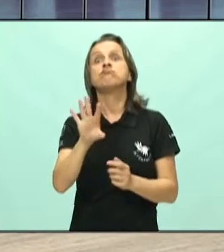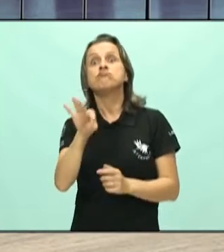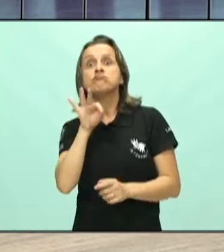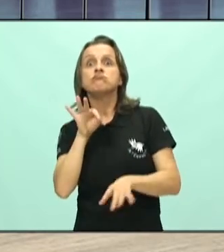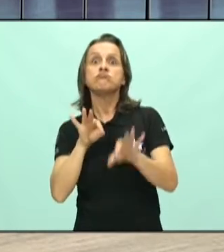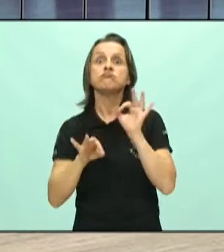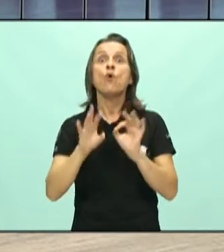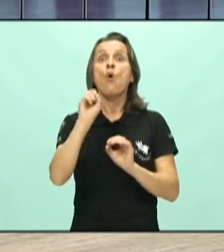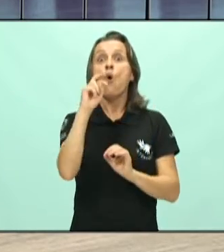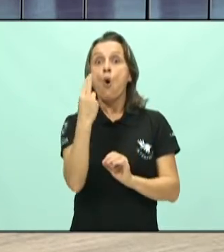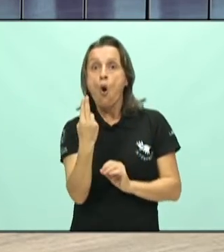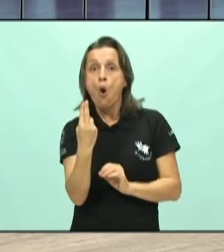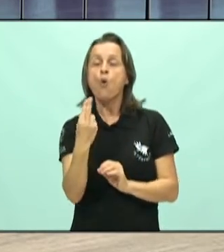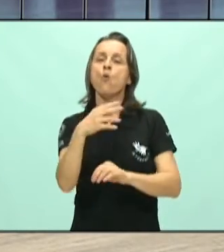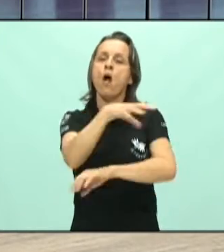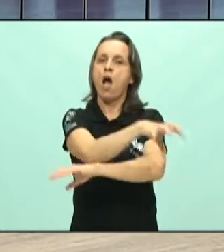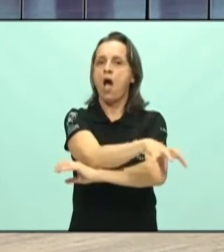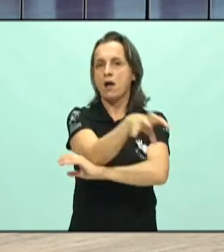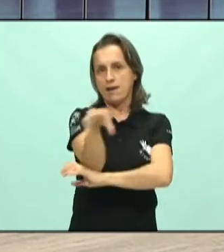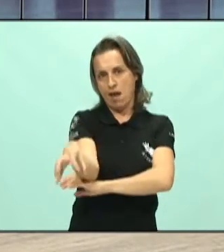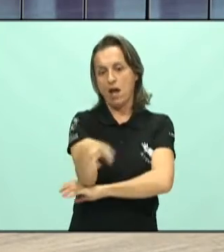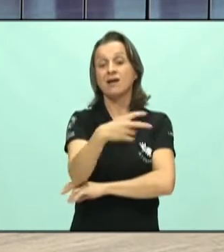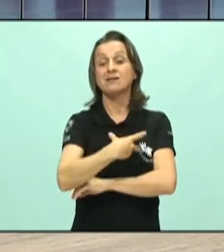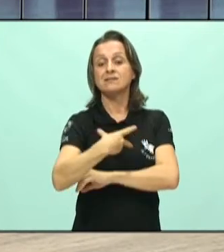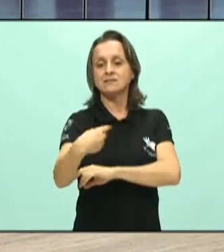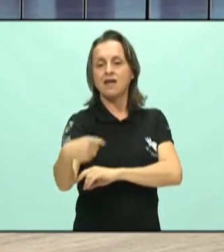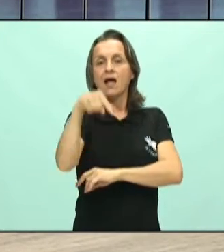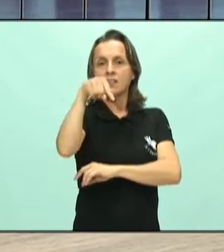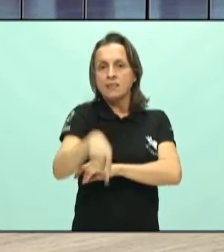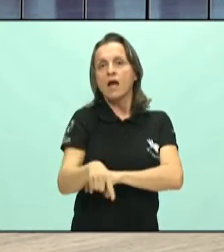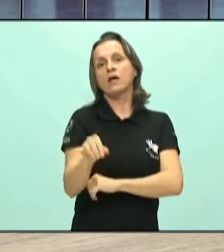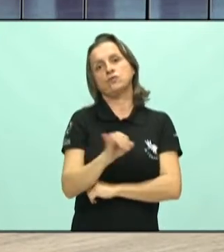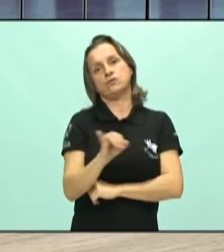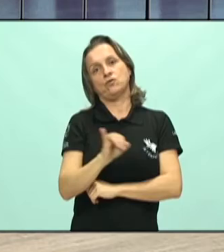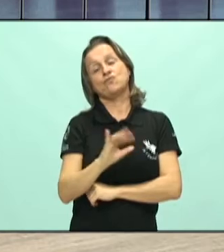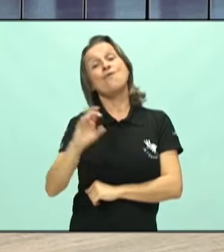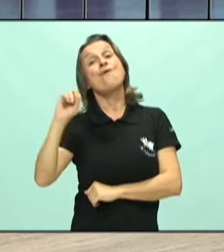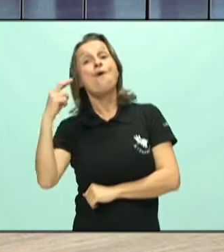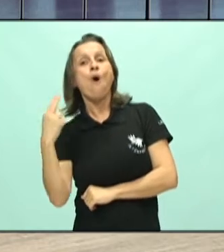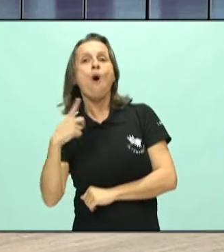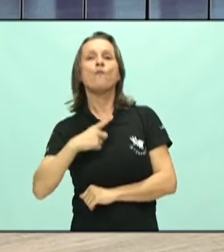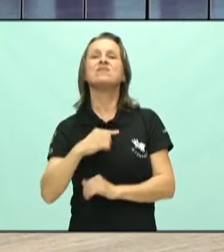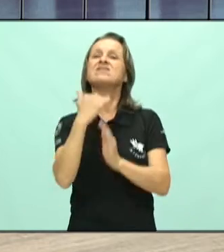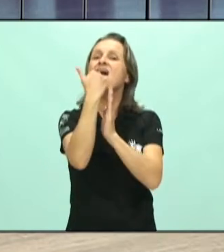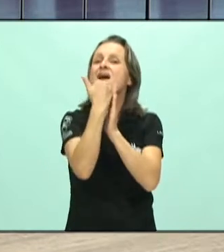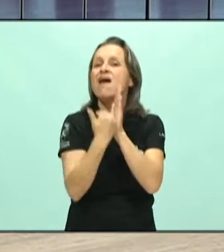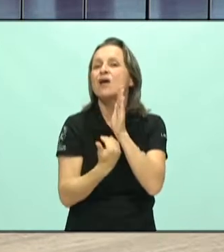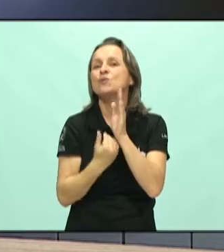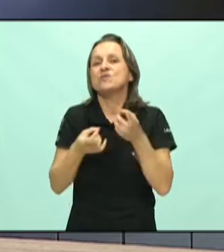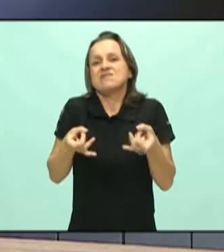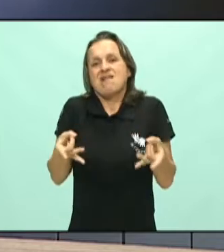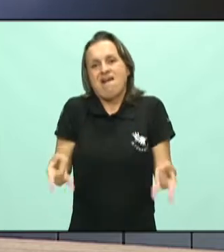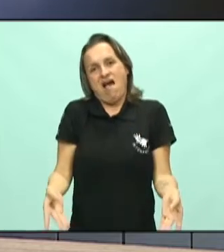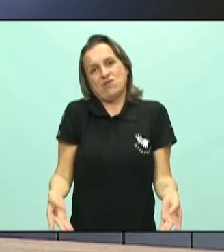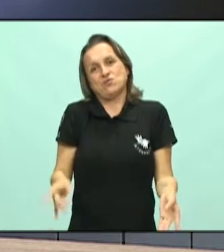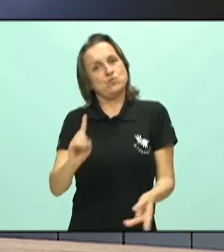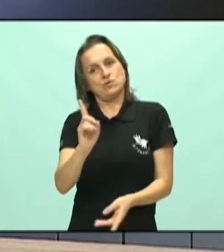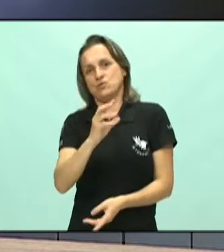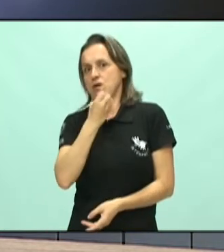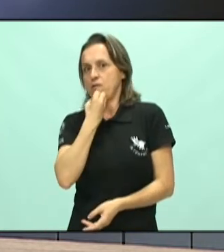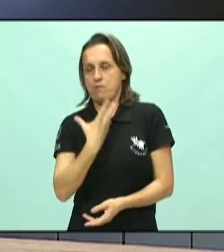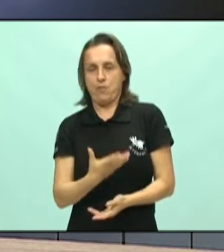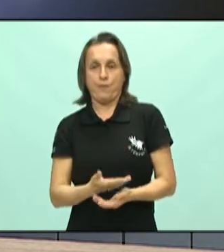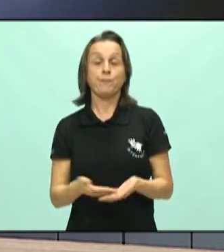cadeia, por exemplo, a mão de obra sindicalizada vai ter que reduzir os seus gastos, seus ganhos que já são poucos. Então, isso é inviável. Bom, nós vamos fazer um